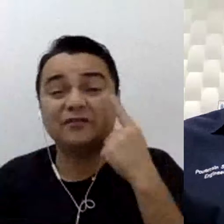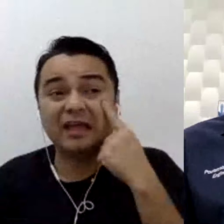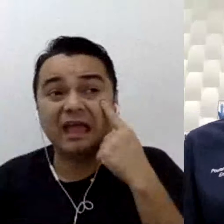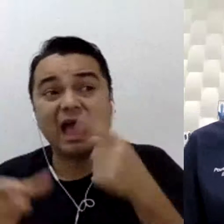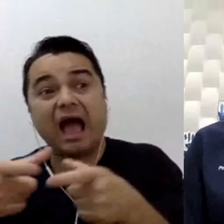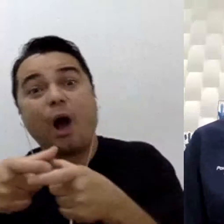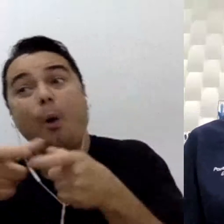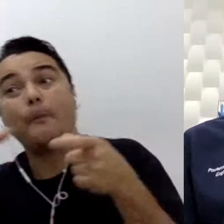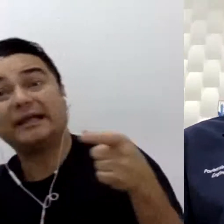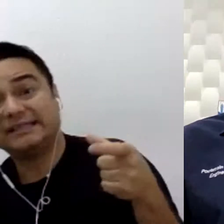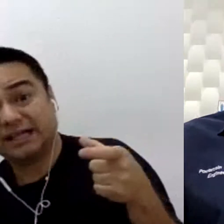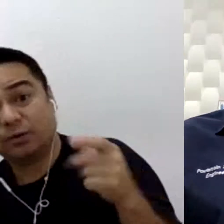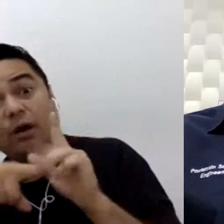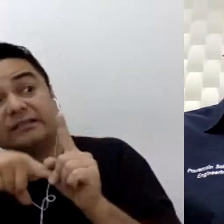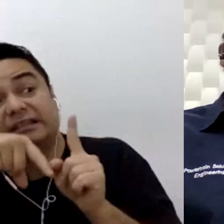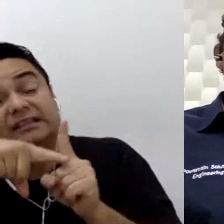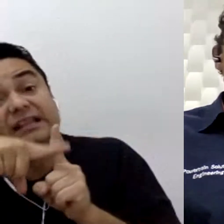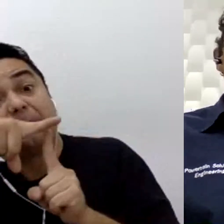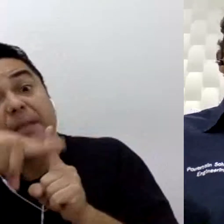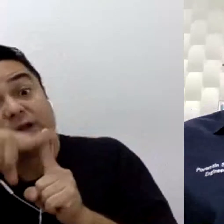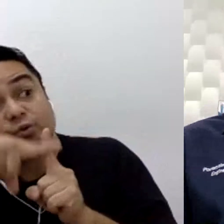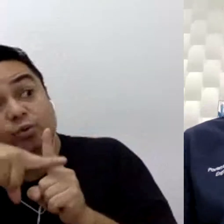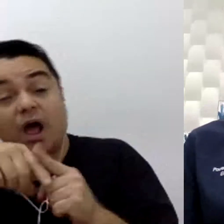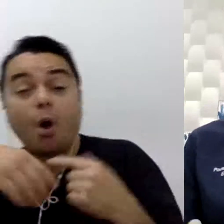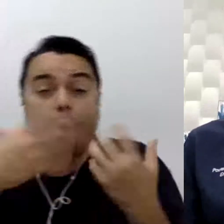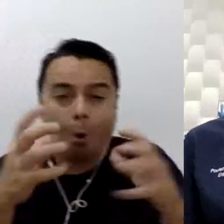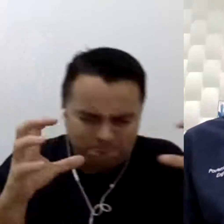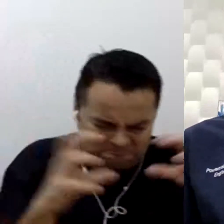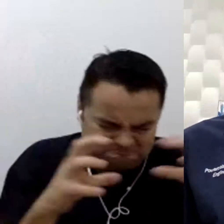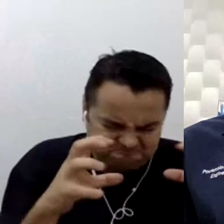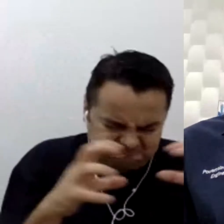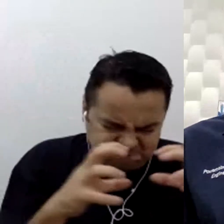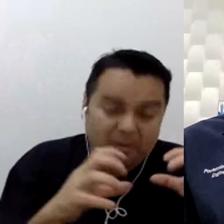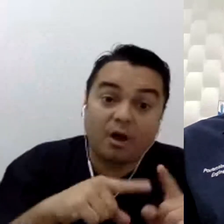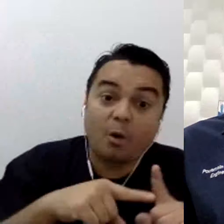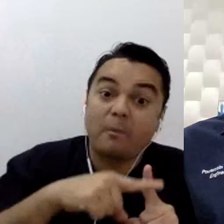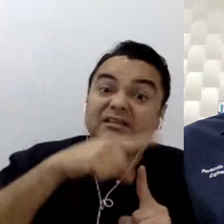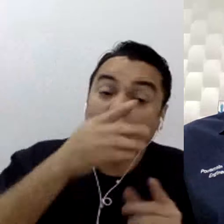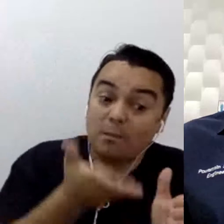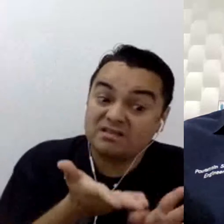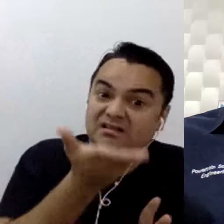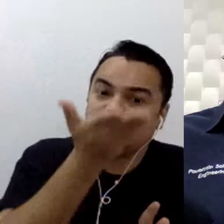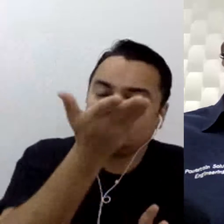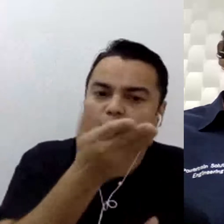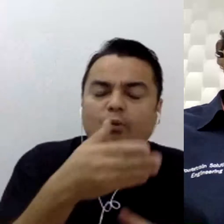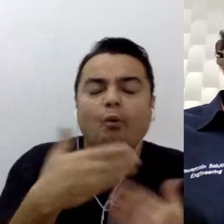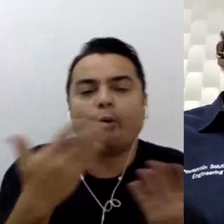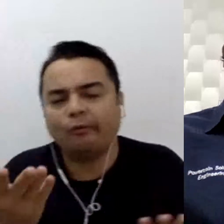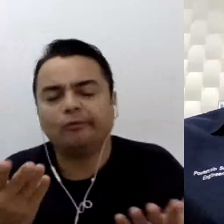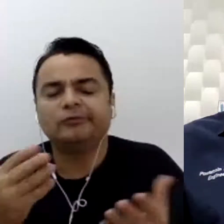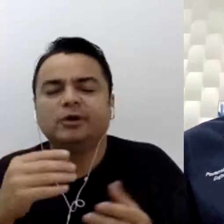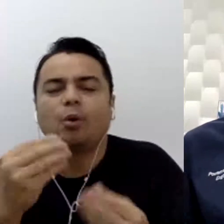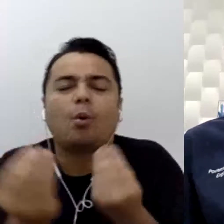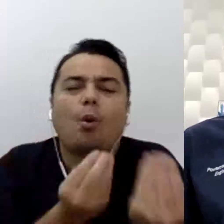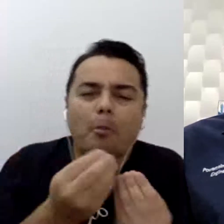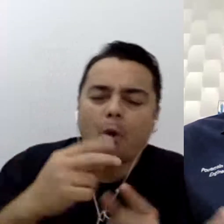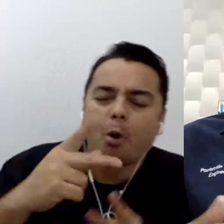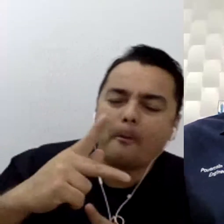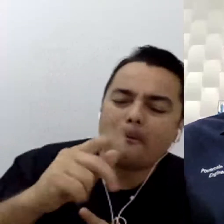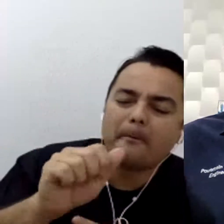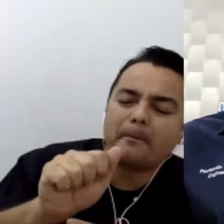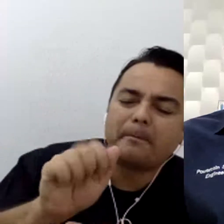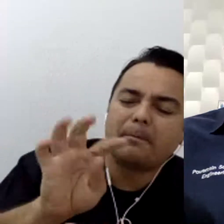aumentando a temperatura, se está aumentando a pressão, se está diminuindo a injeção, o quanto de particulado está sendo mandado